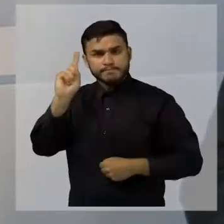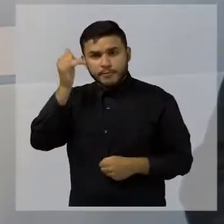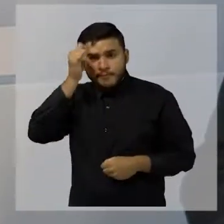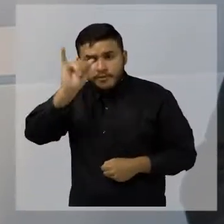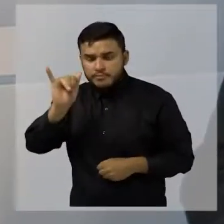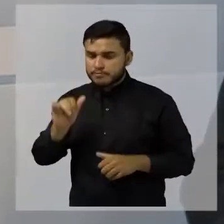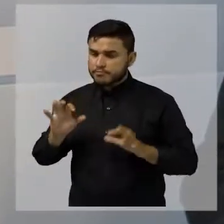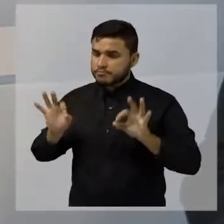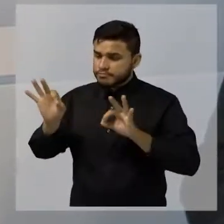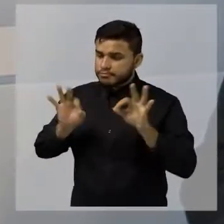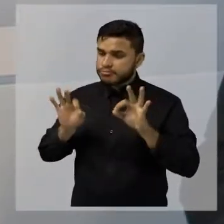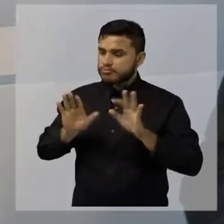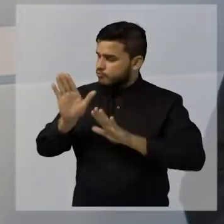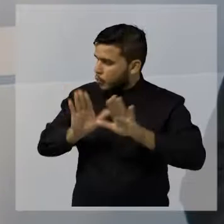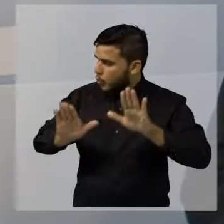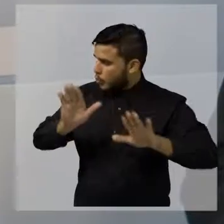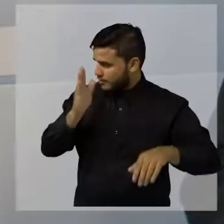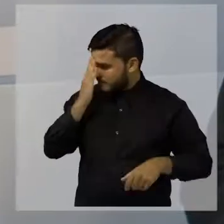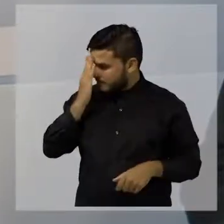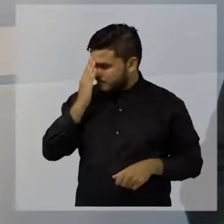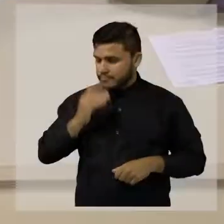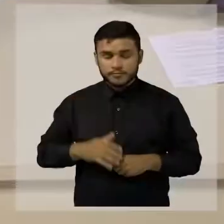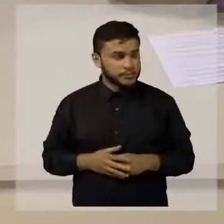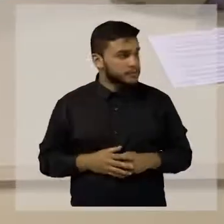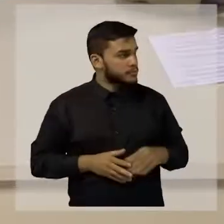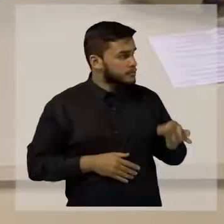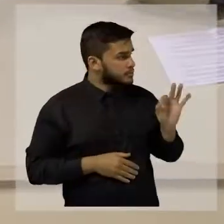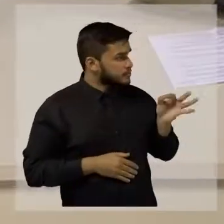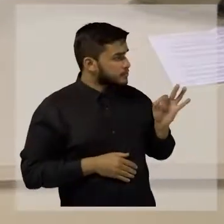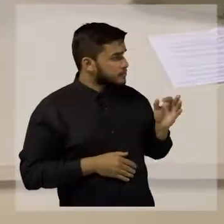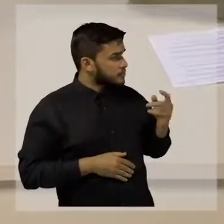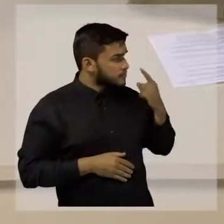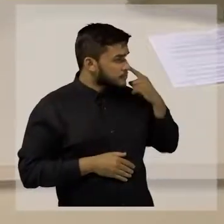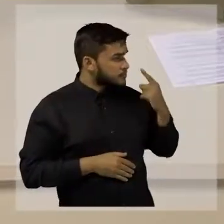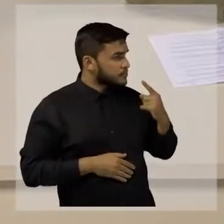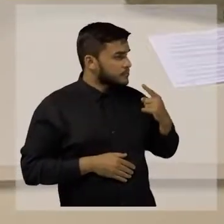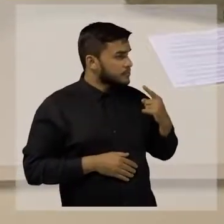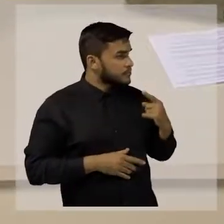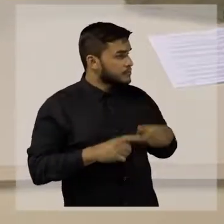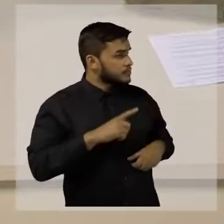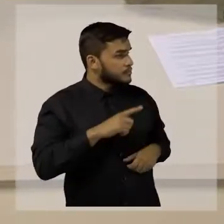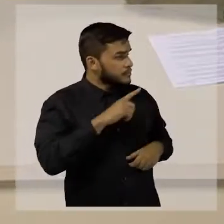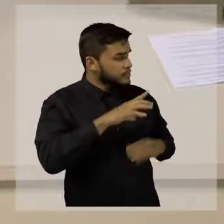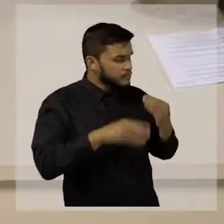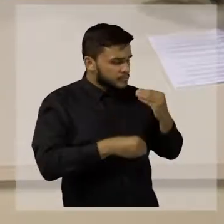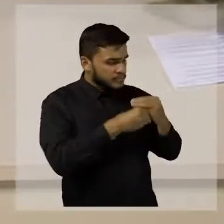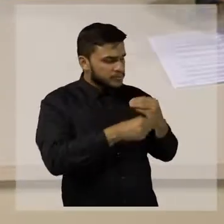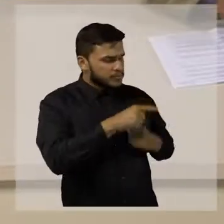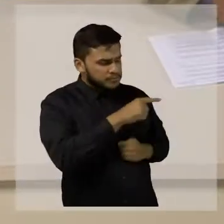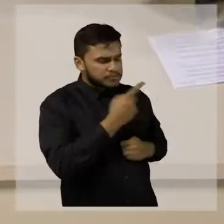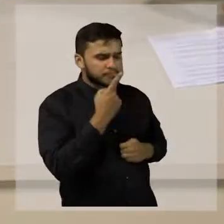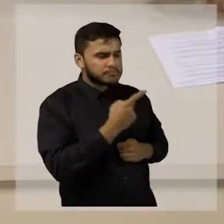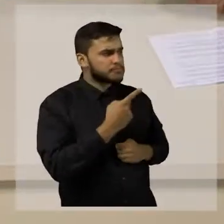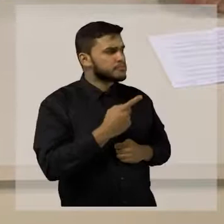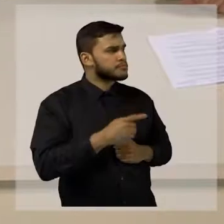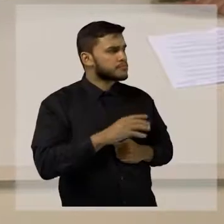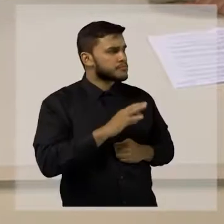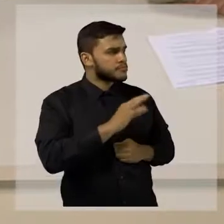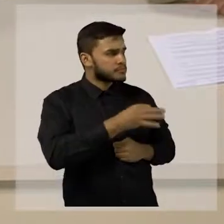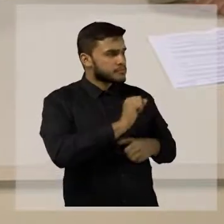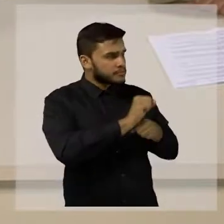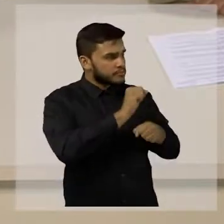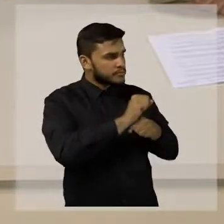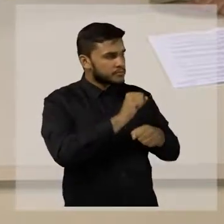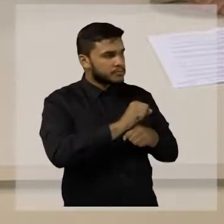vamos depois falar sobre esse importante projeto. Agora é interessante porque, só mais um tempinho, já no finalzinho deste primeiro bloco, vamos ter daqui a pouco o consultor político